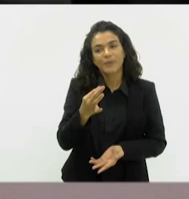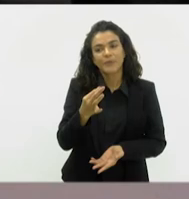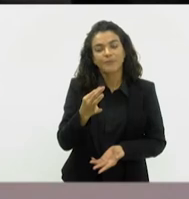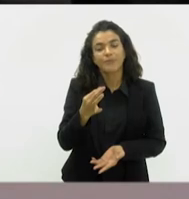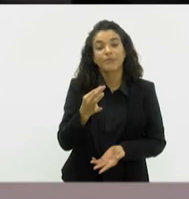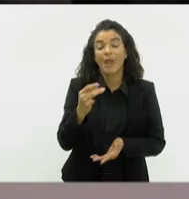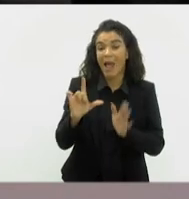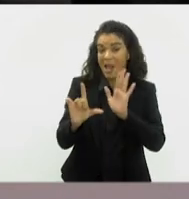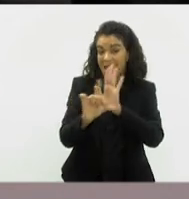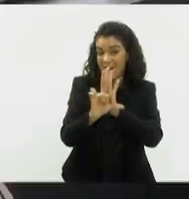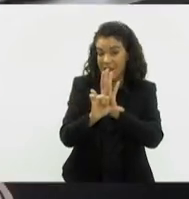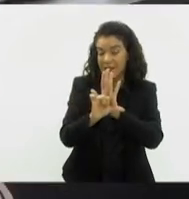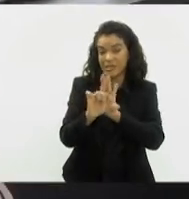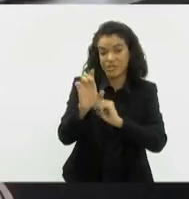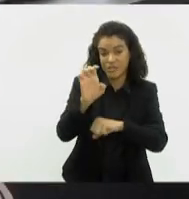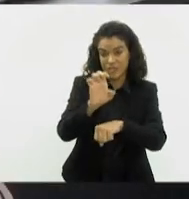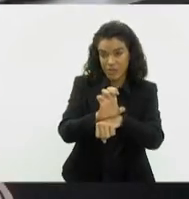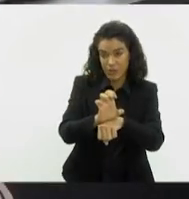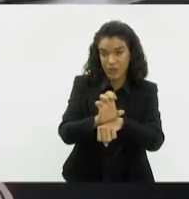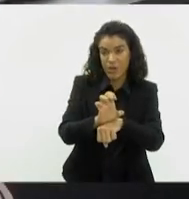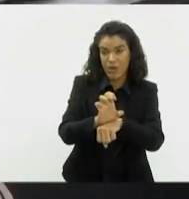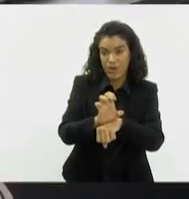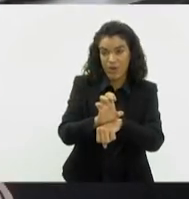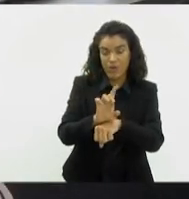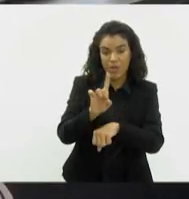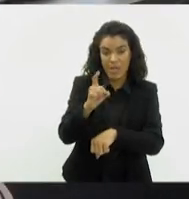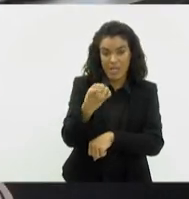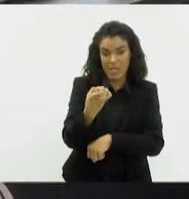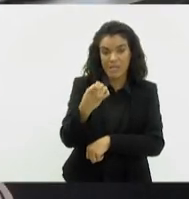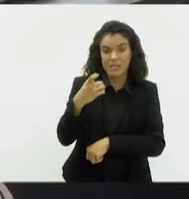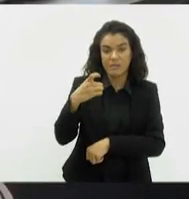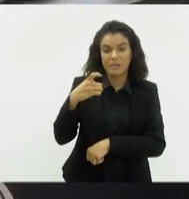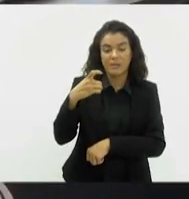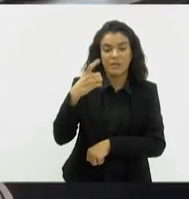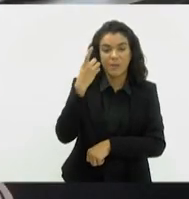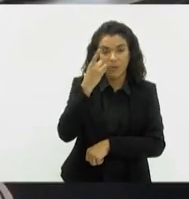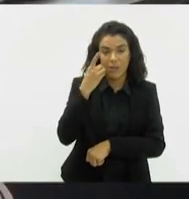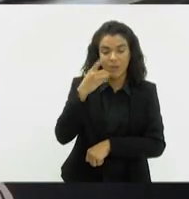que a lei estadual, que é uma lei do ex-deputado Marcelo Freixo,